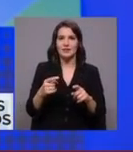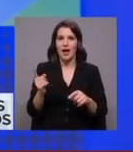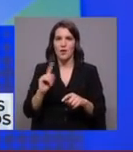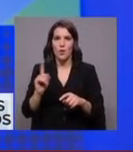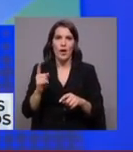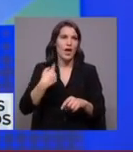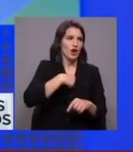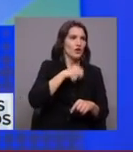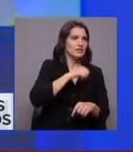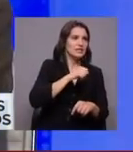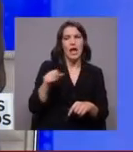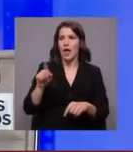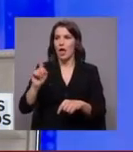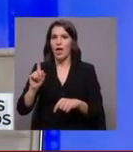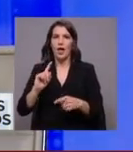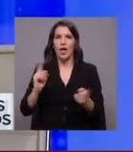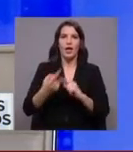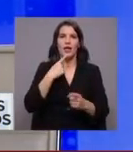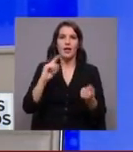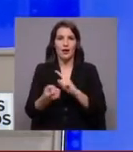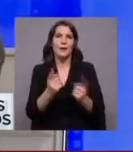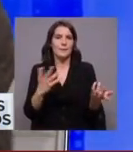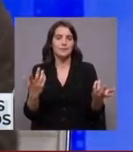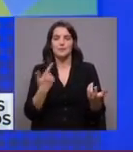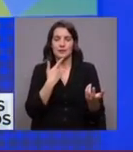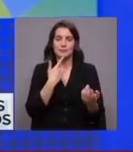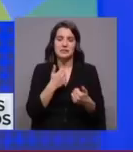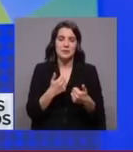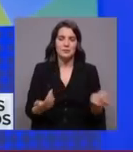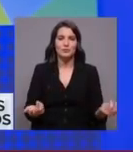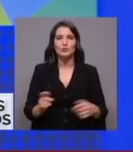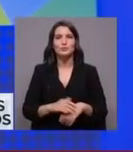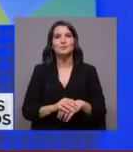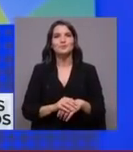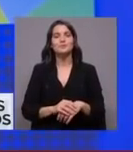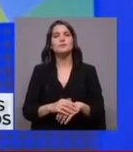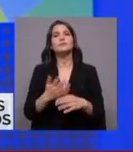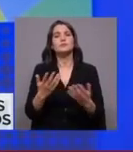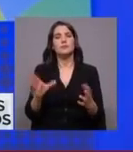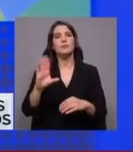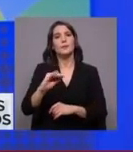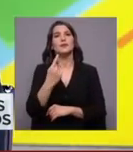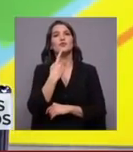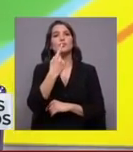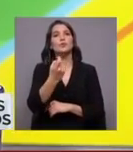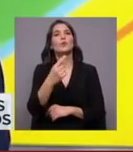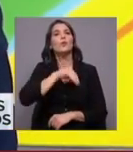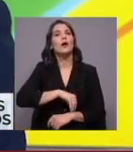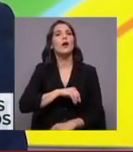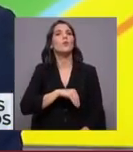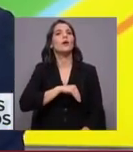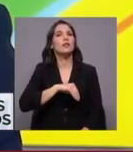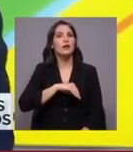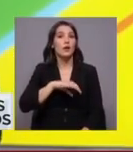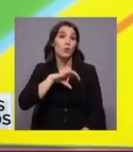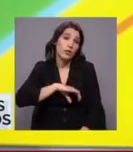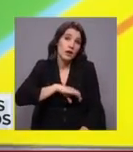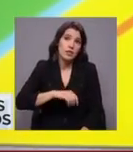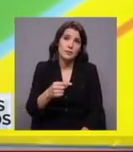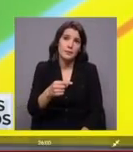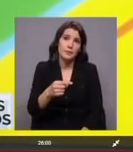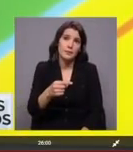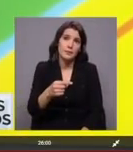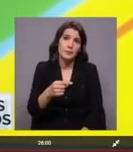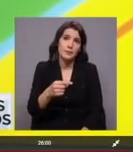ser encontrado no bolso da Galera organismo Canadá leva vamos a outra questão é salário mínimo já que estavam anos a